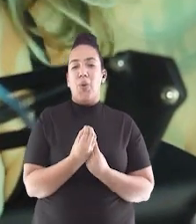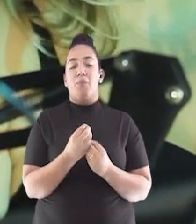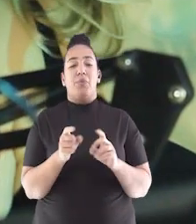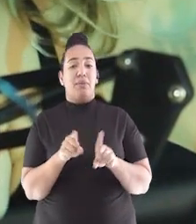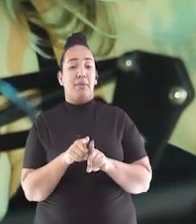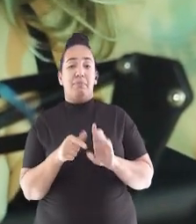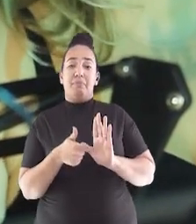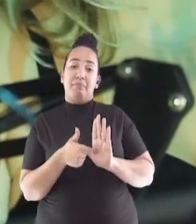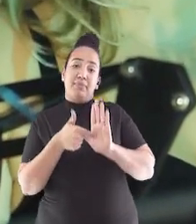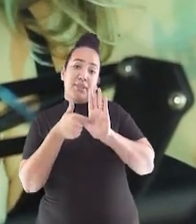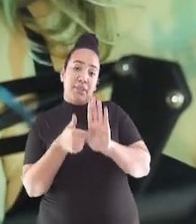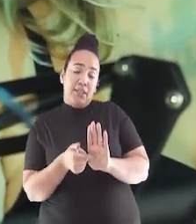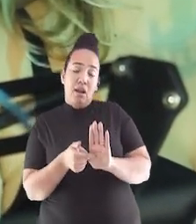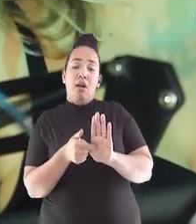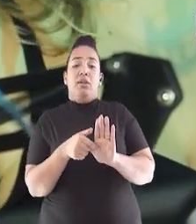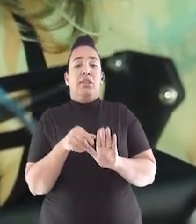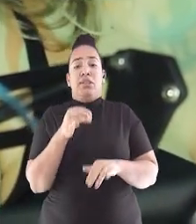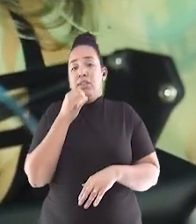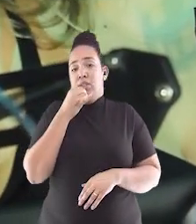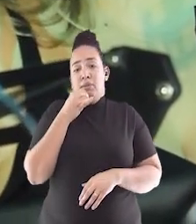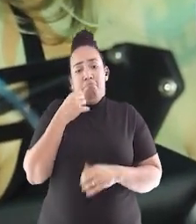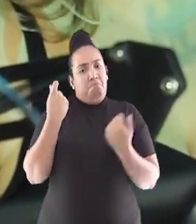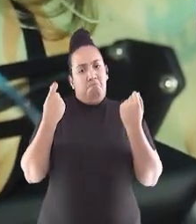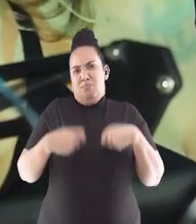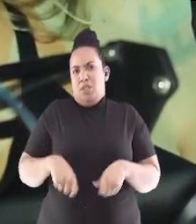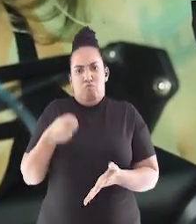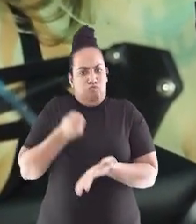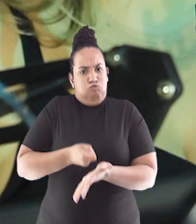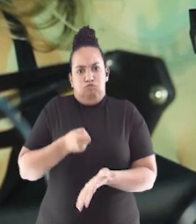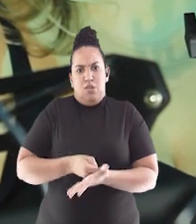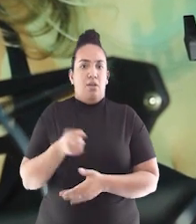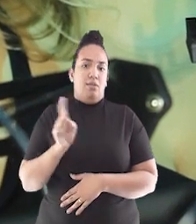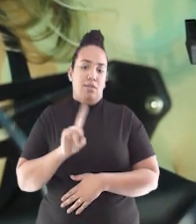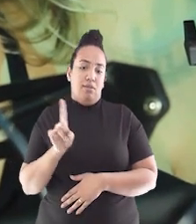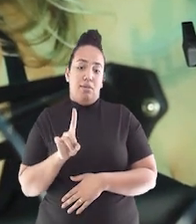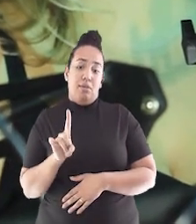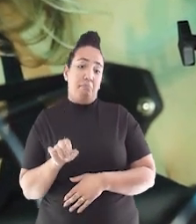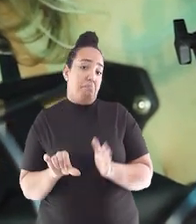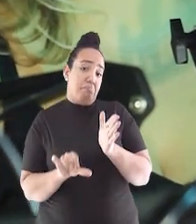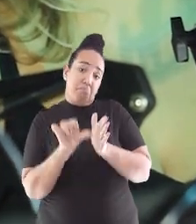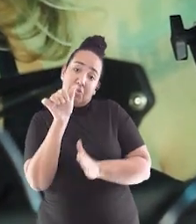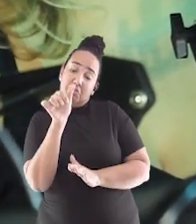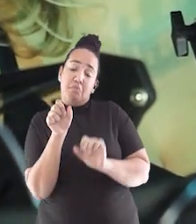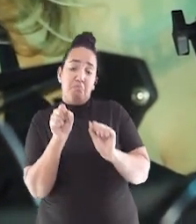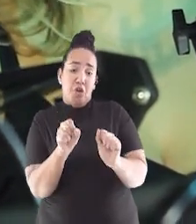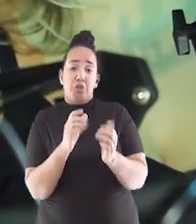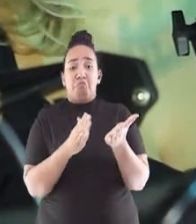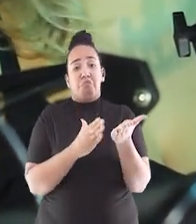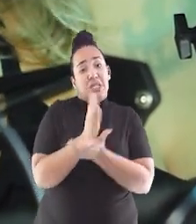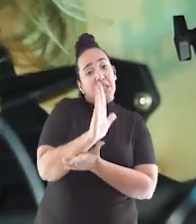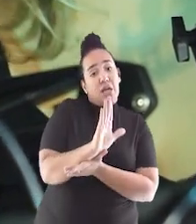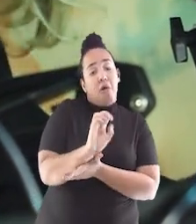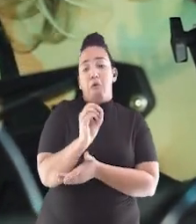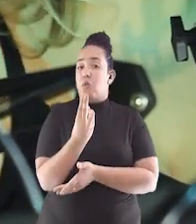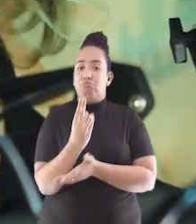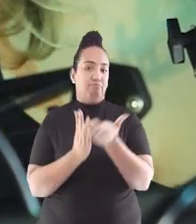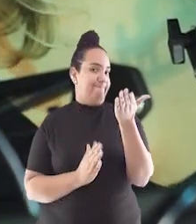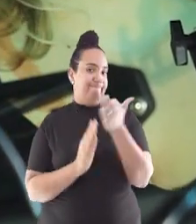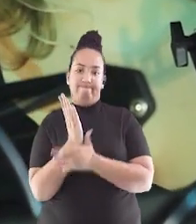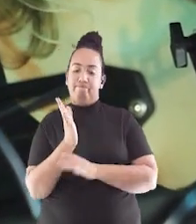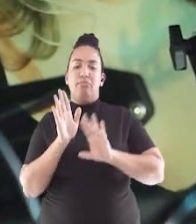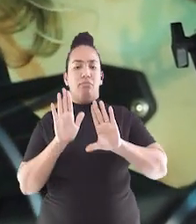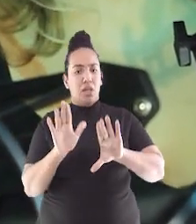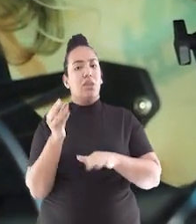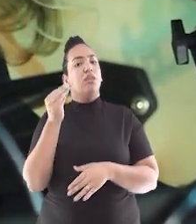mostrar que não precisa ser uma coisa ser pressionado, como você disse, né, Ana Júlia? É a primeira vez. Pode ser que não passe, pode ser que passe, pode ser que não passe.